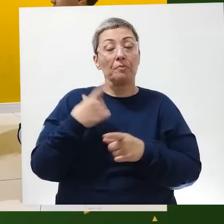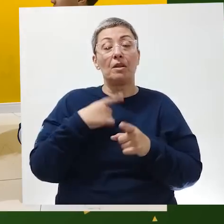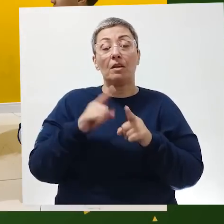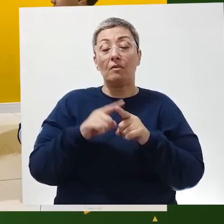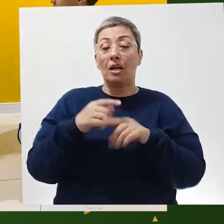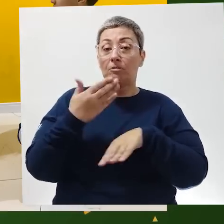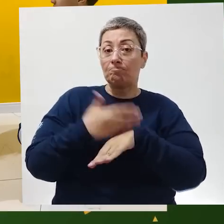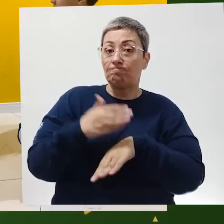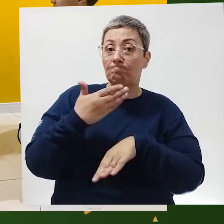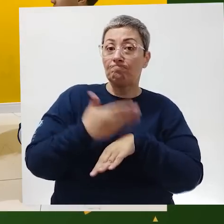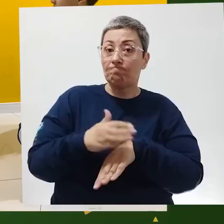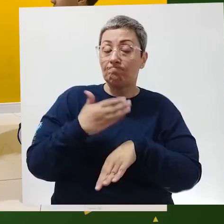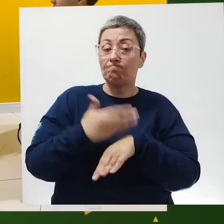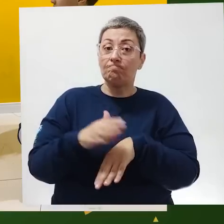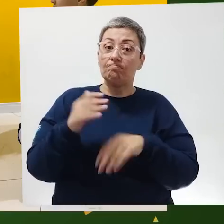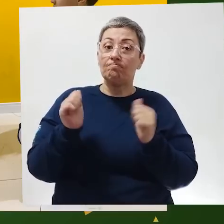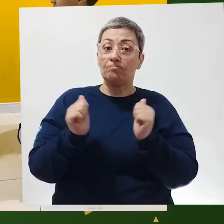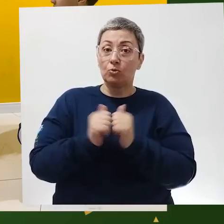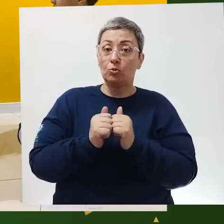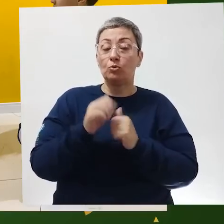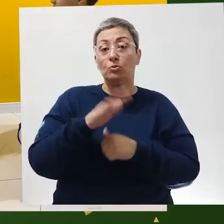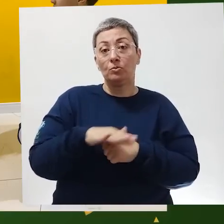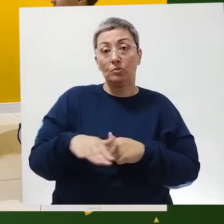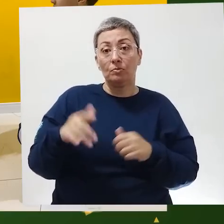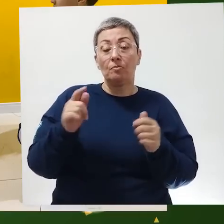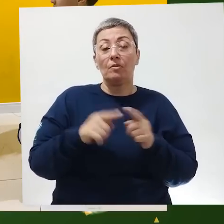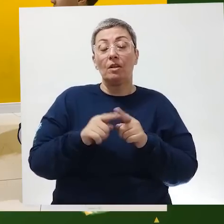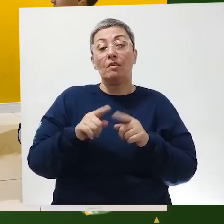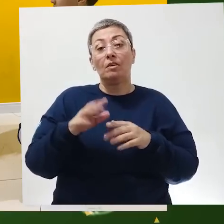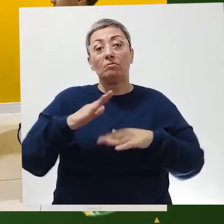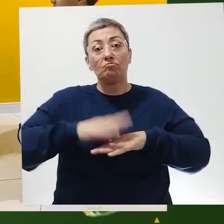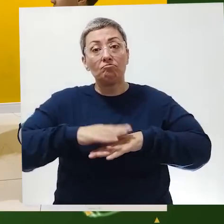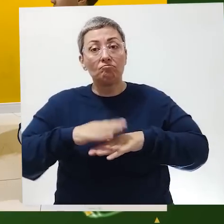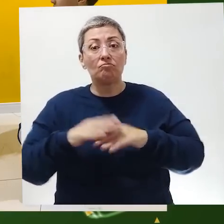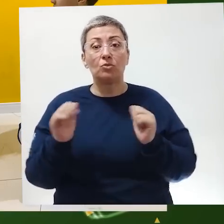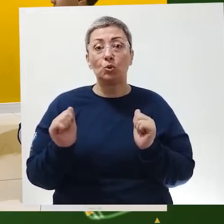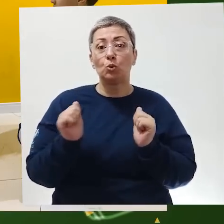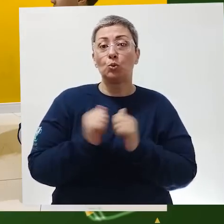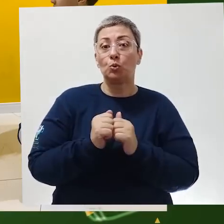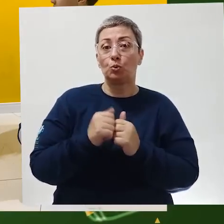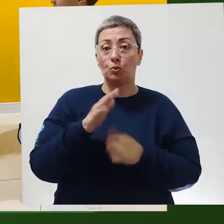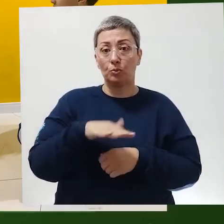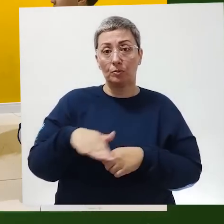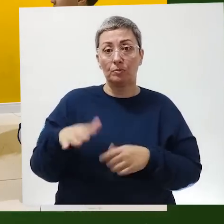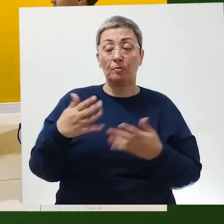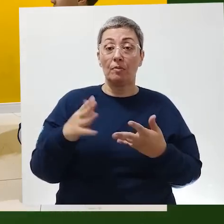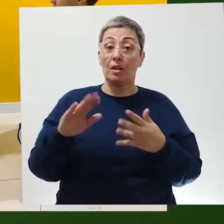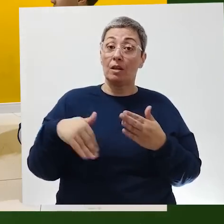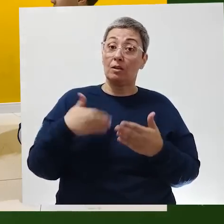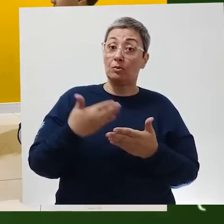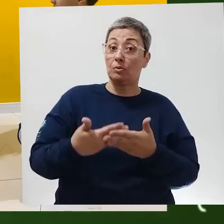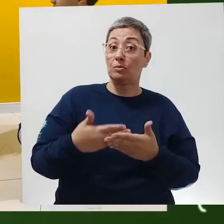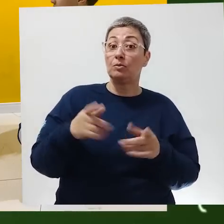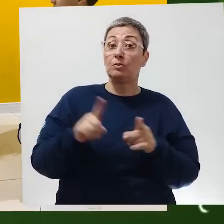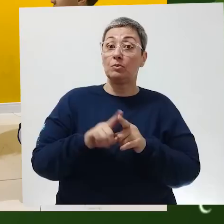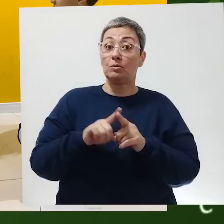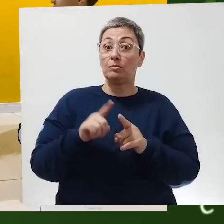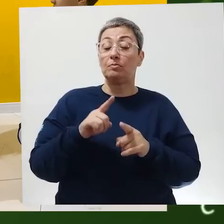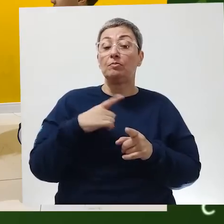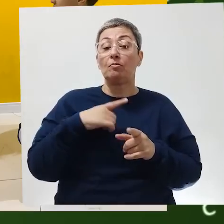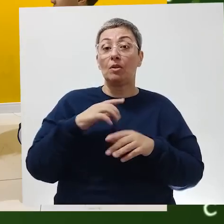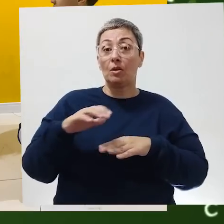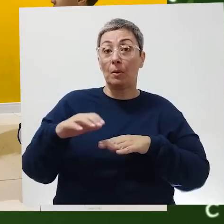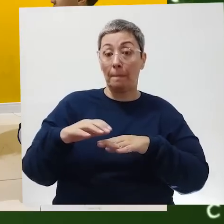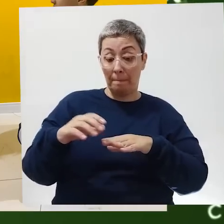vamos treinando isso com a criança. Nós vamos fazendo isso junto com a criança. Até que a criança coloque